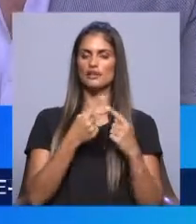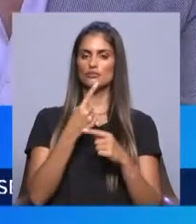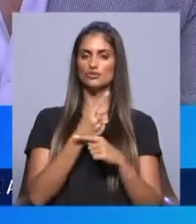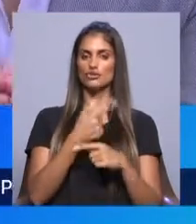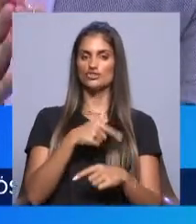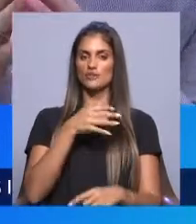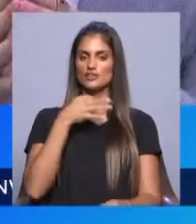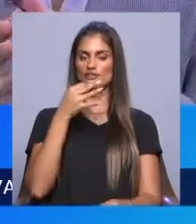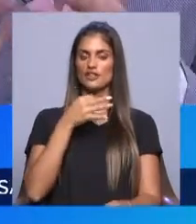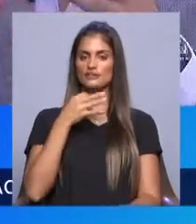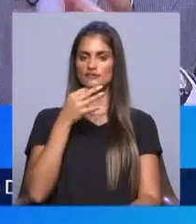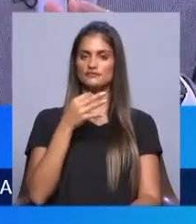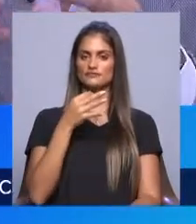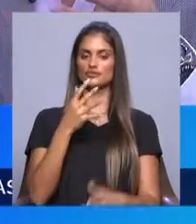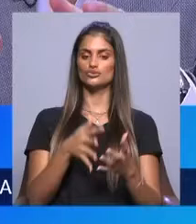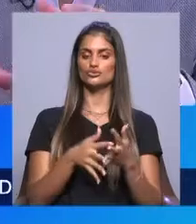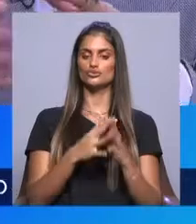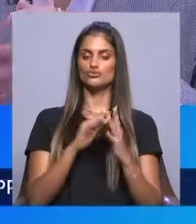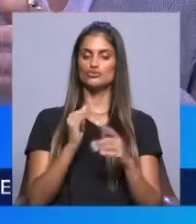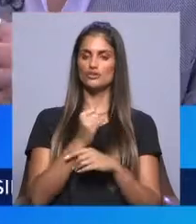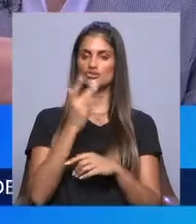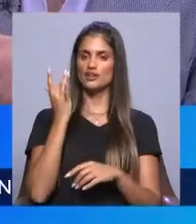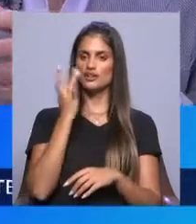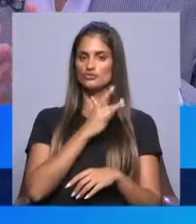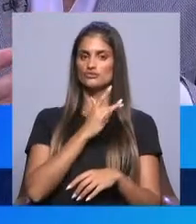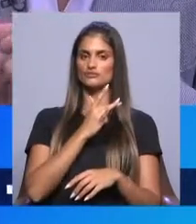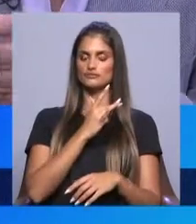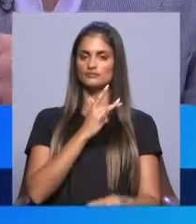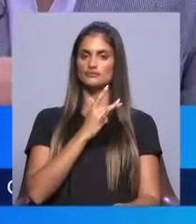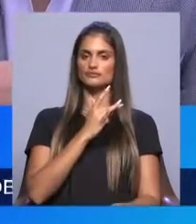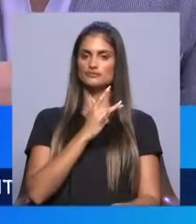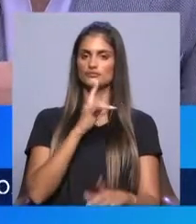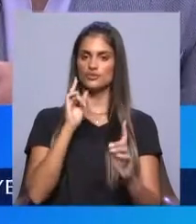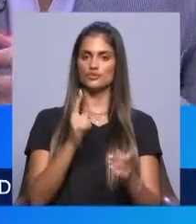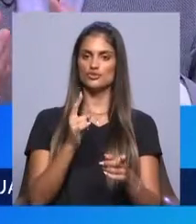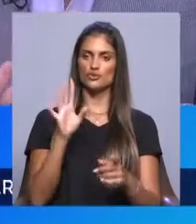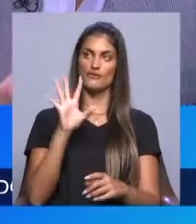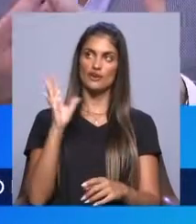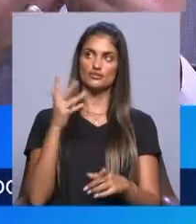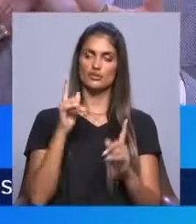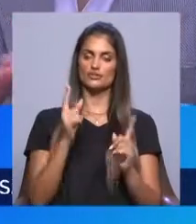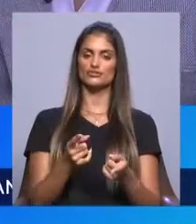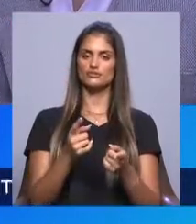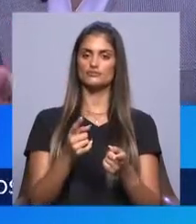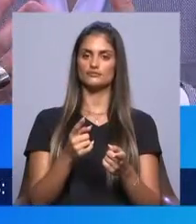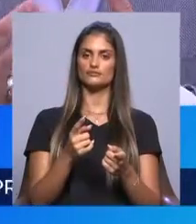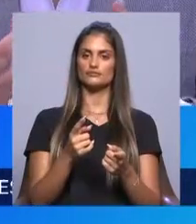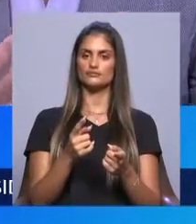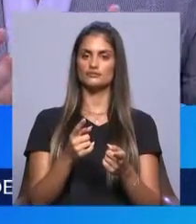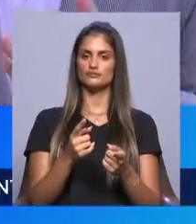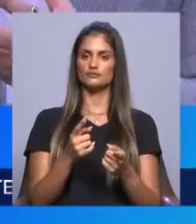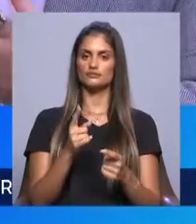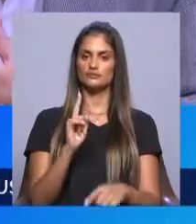a falar de estruturas, buracos negros, que se formaram mesmo no início do universo. Quando supostamente